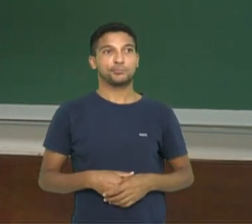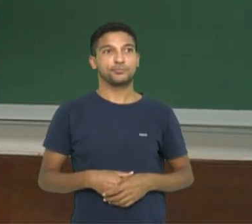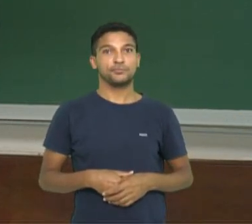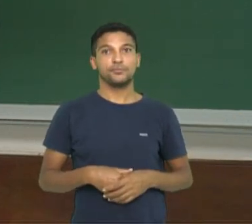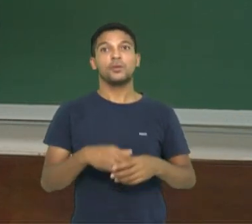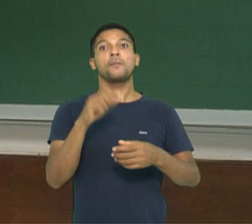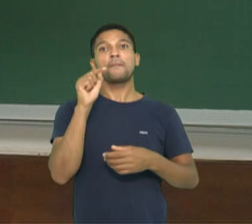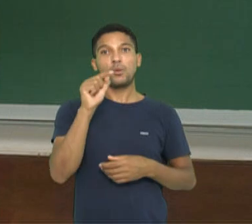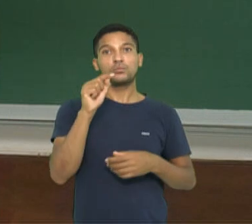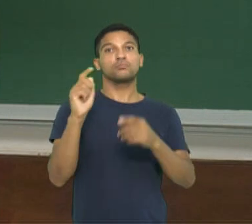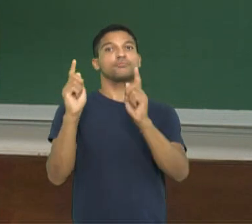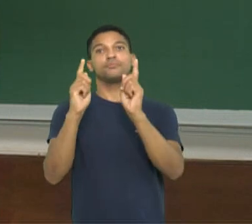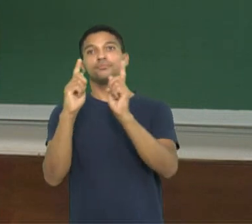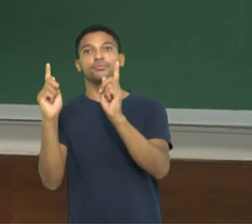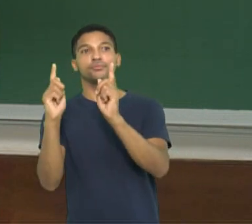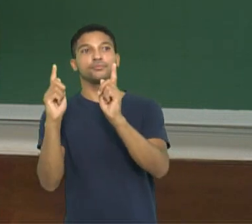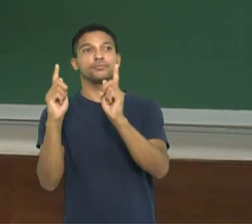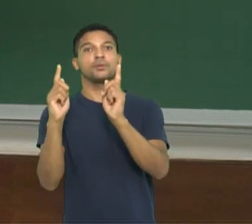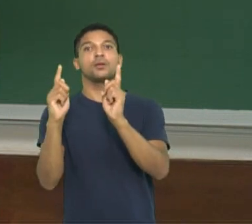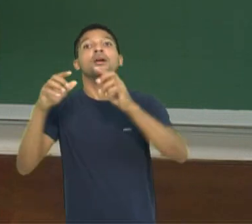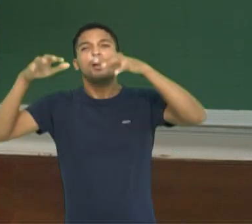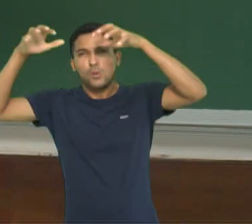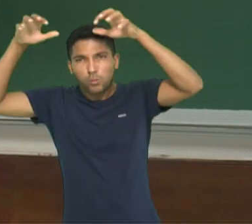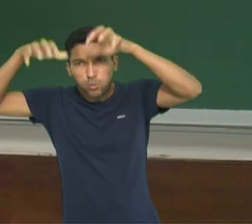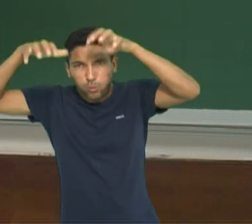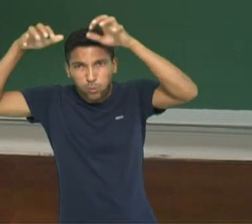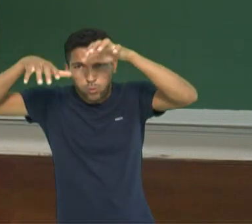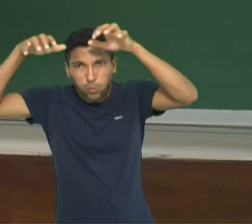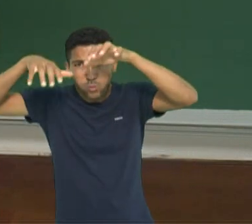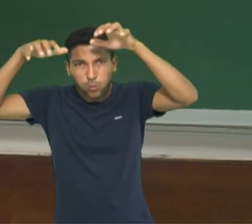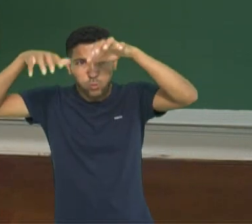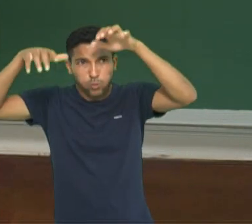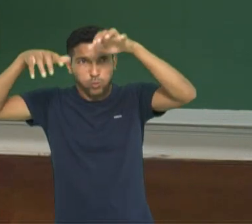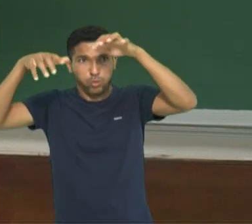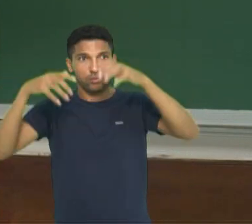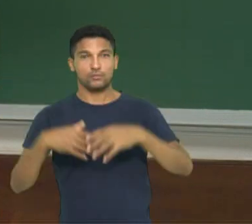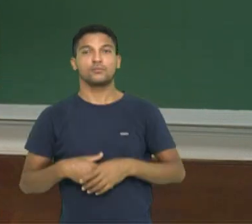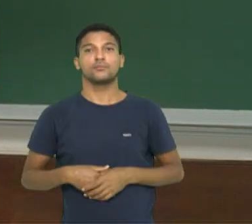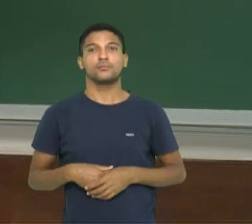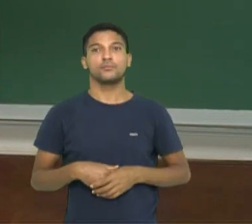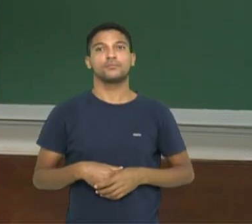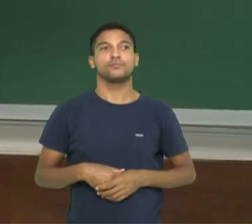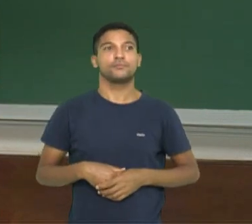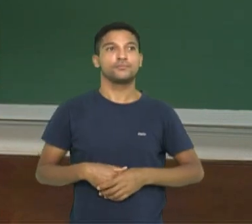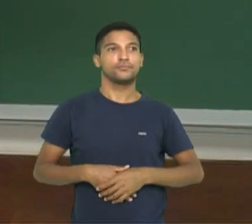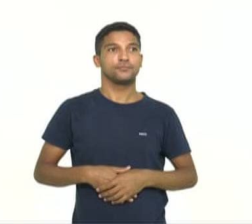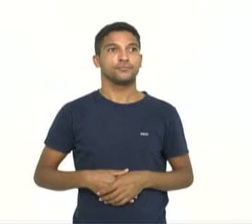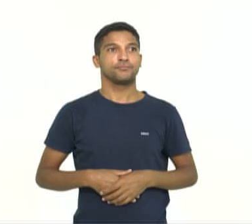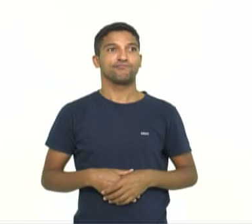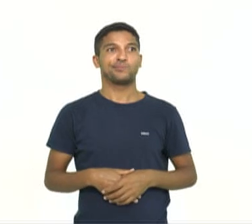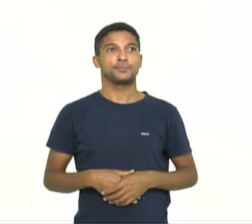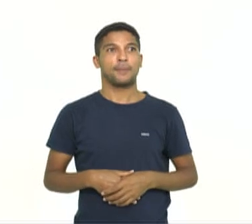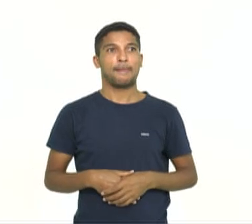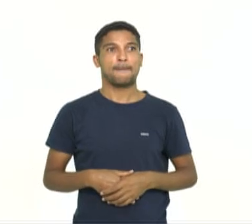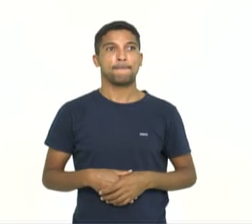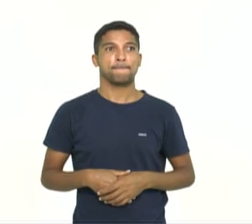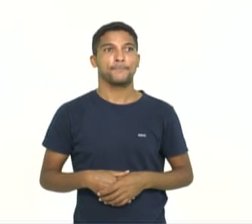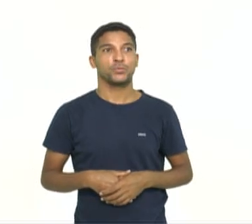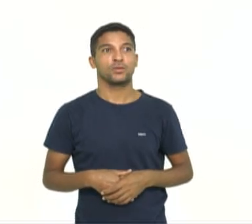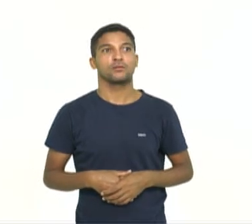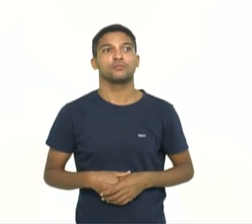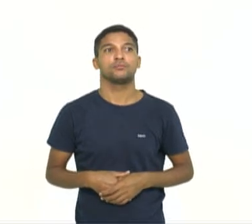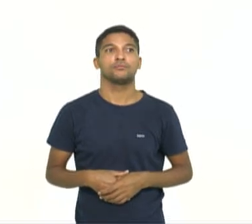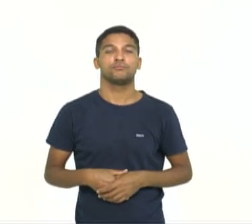sujeito oculto dessa frase, quando diz não fomos ao casamento. Aí na sequência ponto e vírgula, sem conector, né, sem conectivo, sem